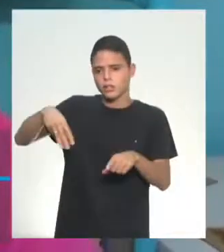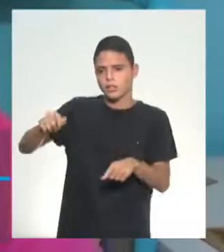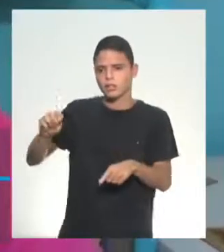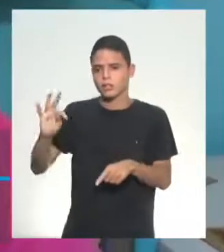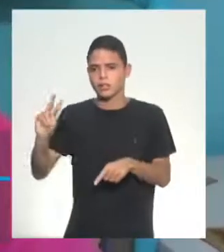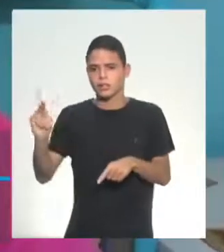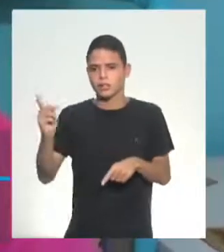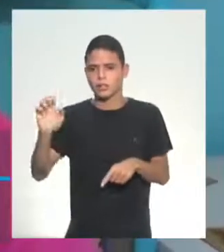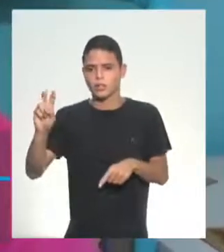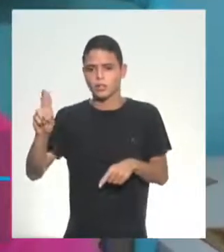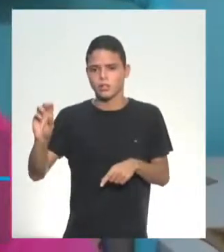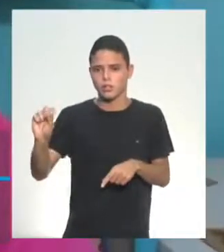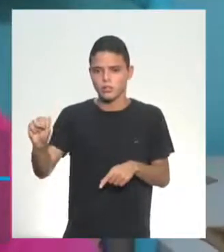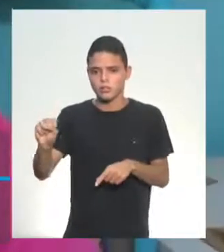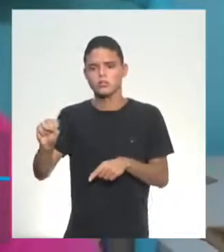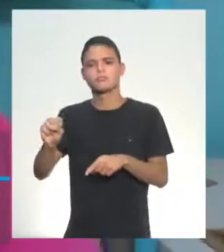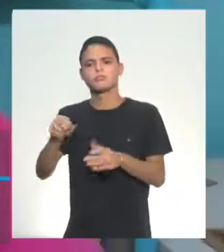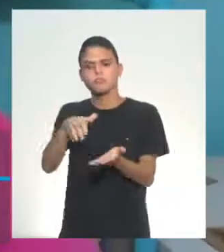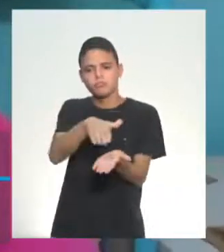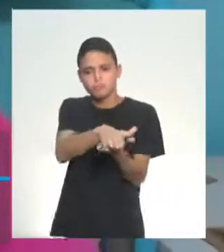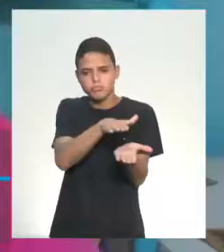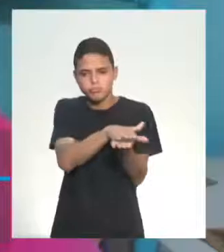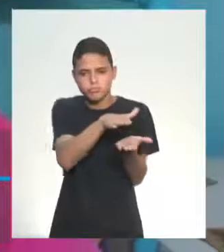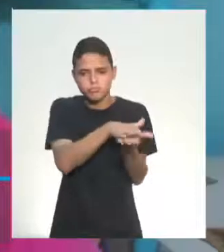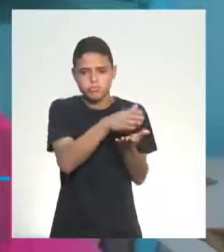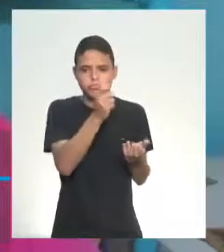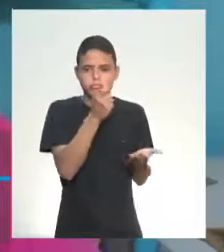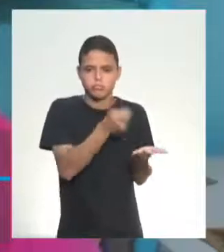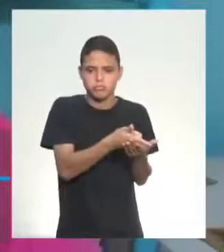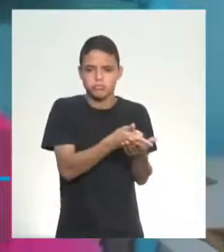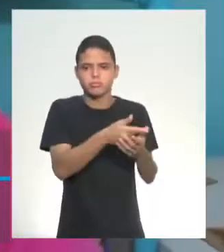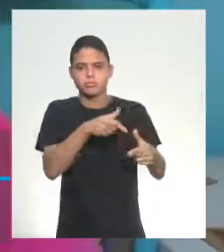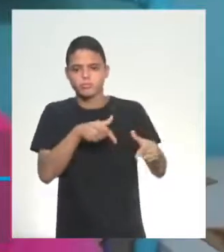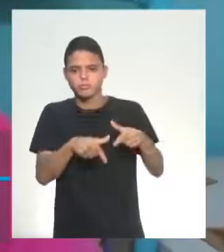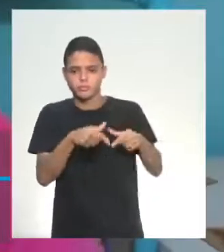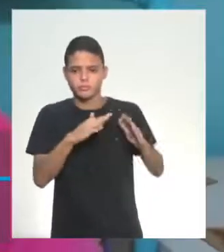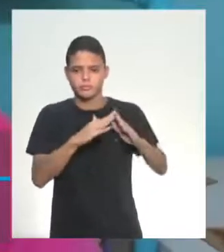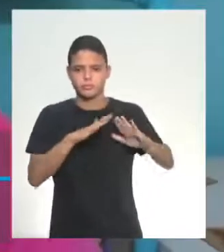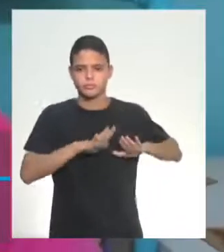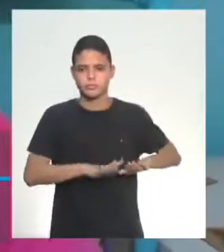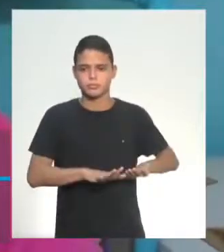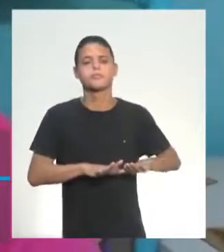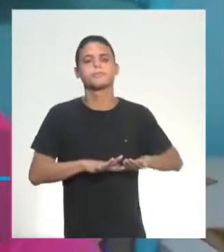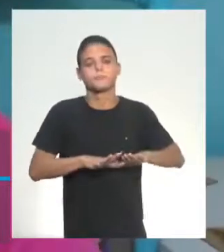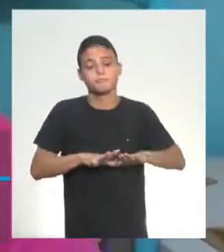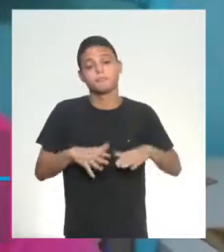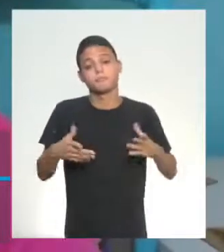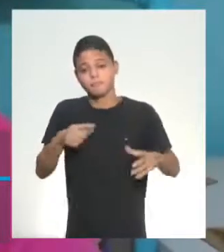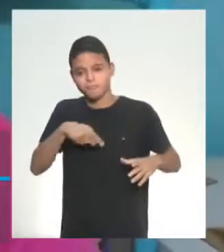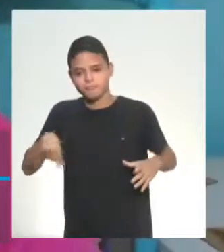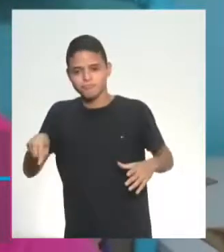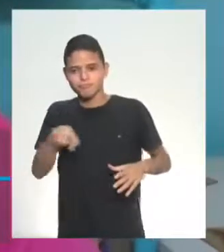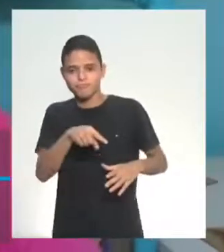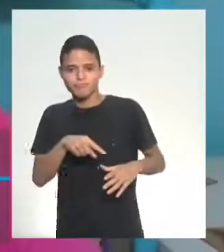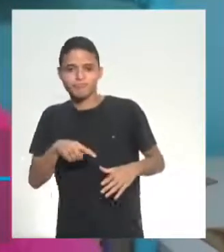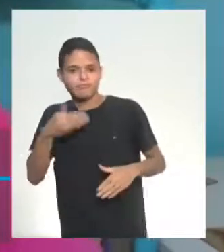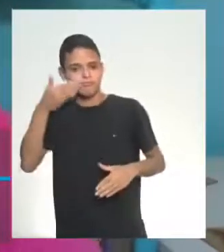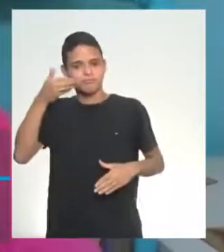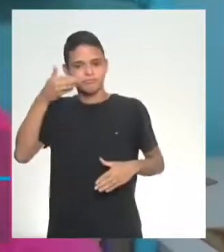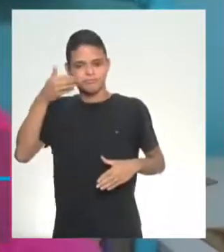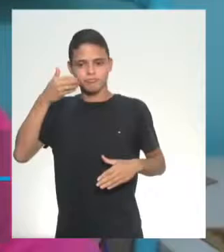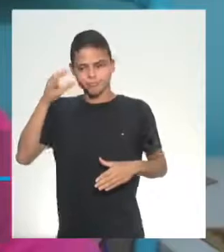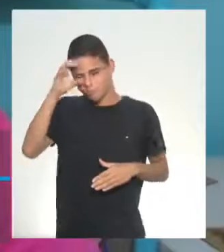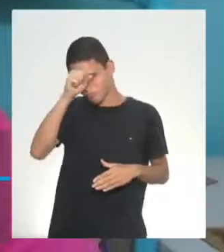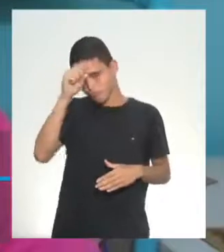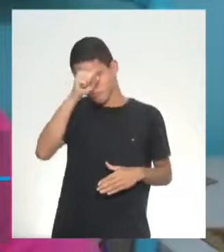dele, comprou uma impressora 3D para trabalhar em casa. Então, todos estão muito entusiasmados com essa aula Mão na Massa 3D, o Chipo, Marcelo.